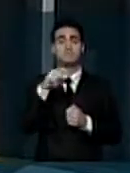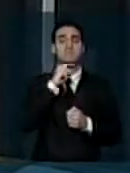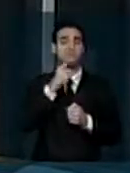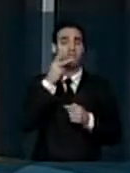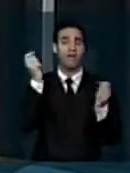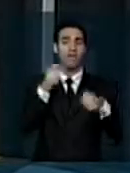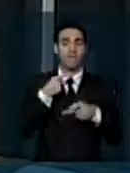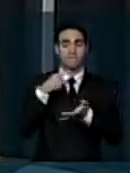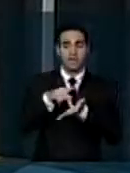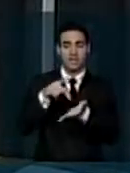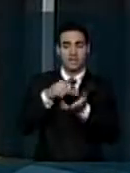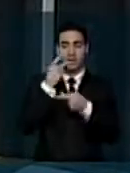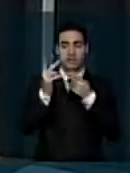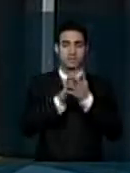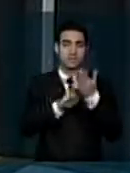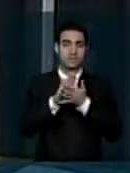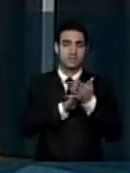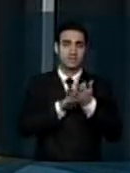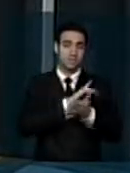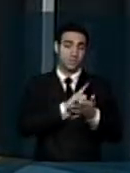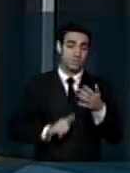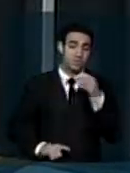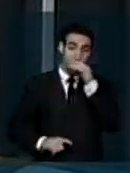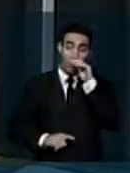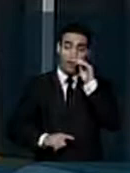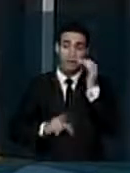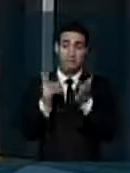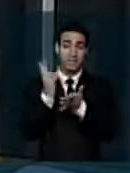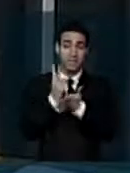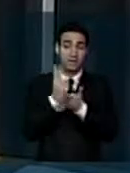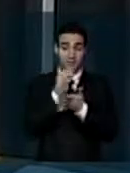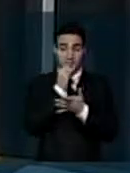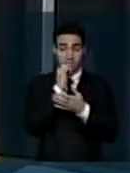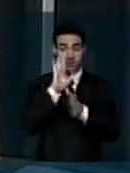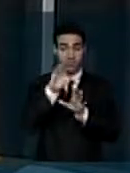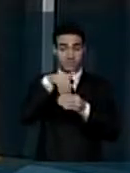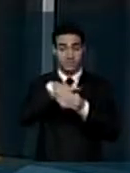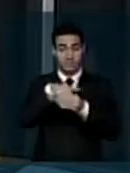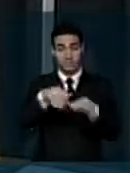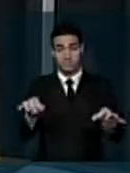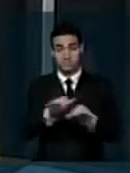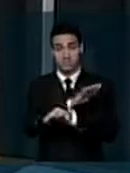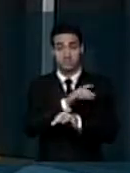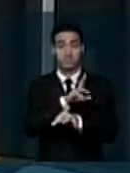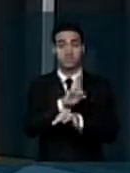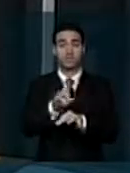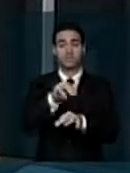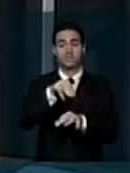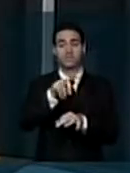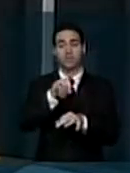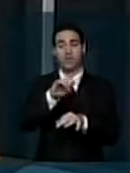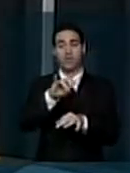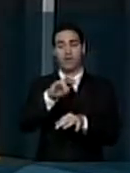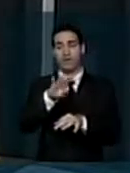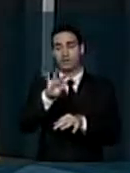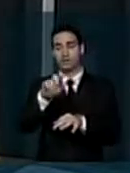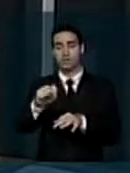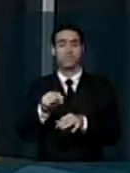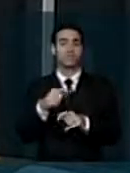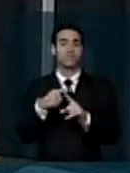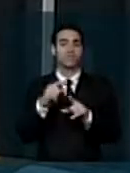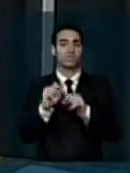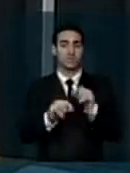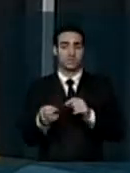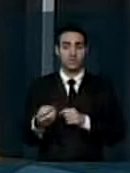a verdade. Os governos, mesmo eleitos de modo chamado democrático, isto é, pelo